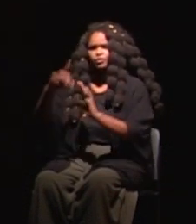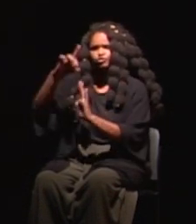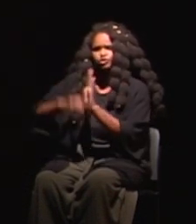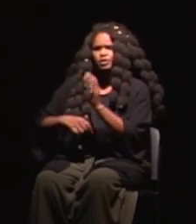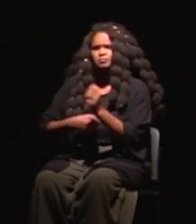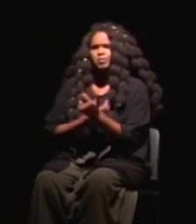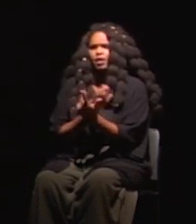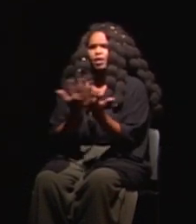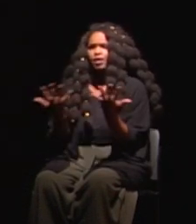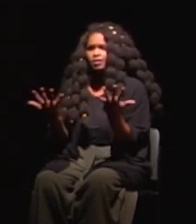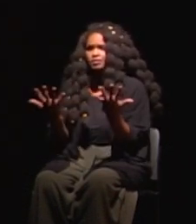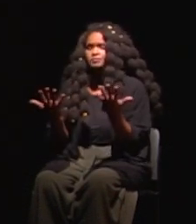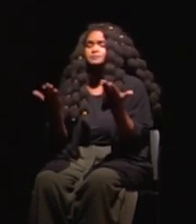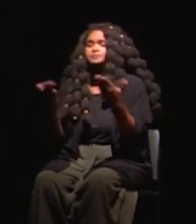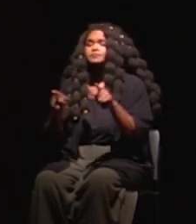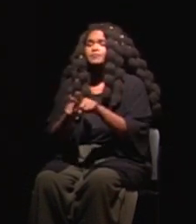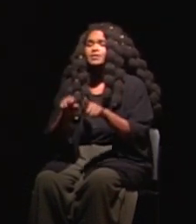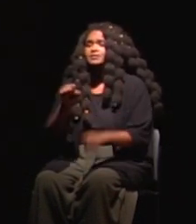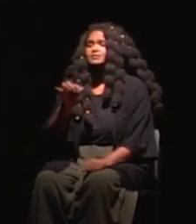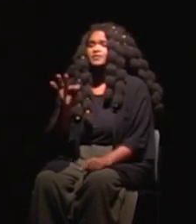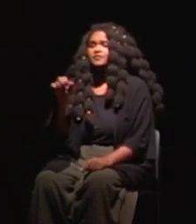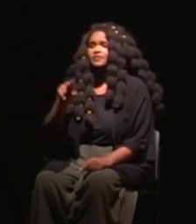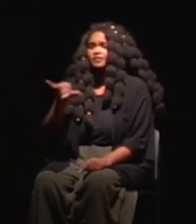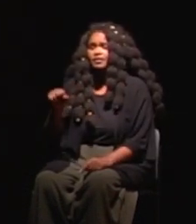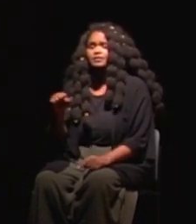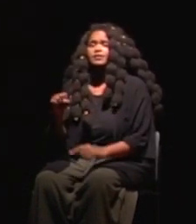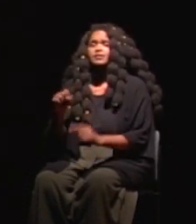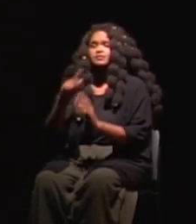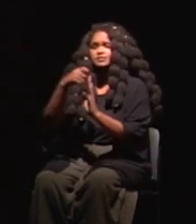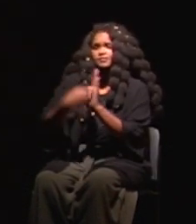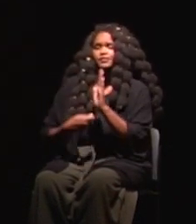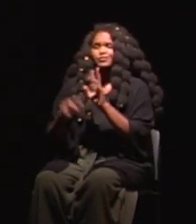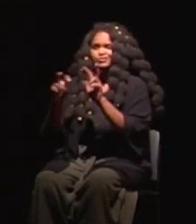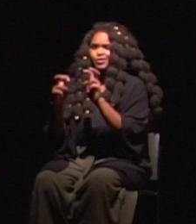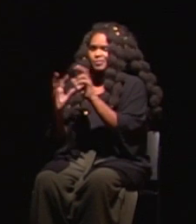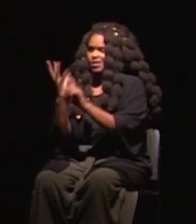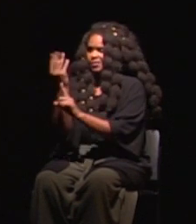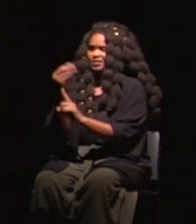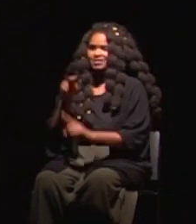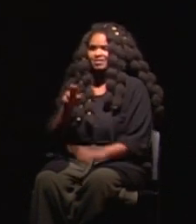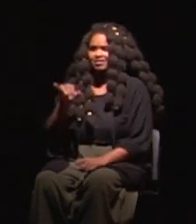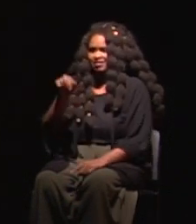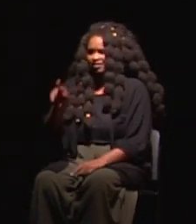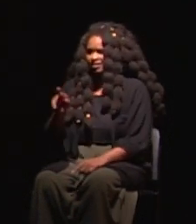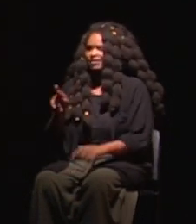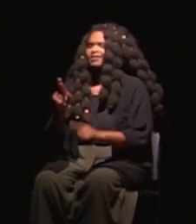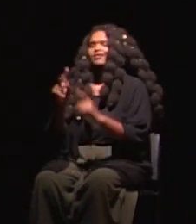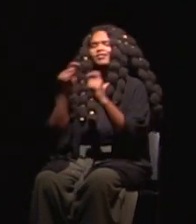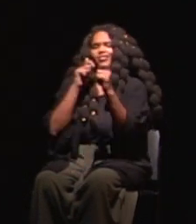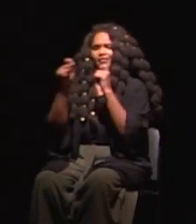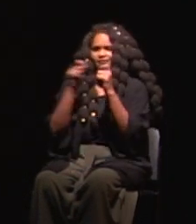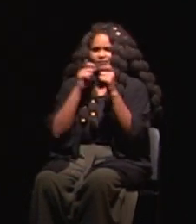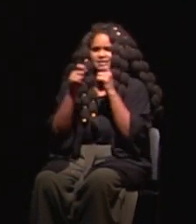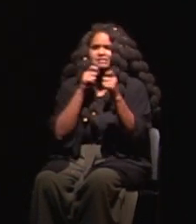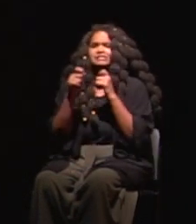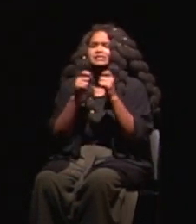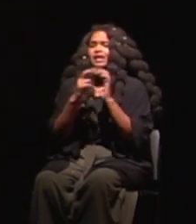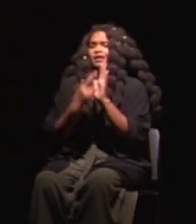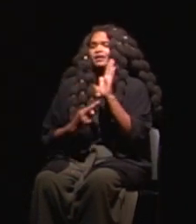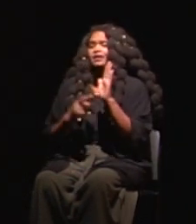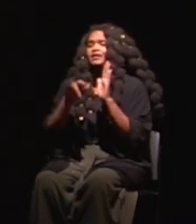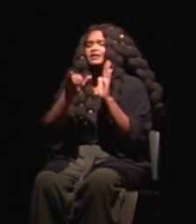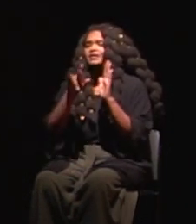E Stefania escreveu sobre a obra da Nair, fez uma entrevista com ela, né, eu acho que está na revista